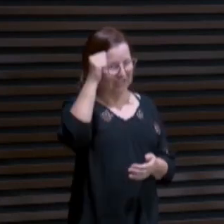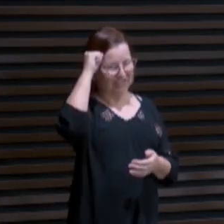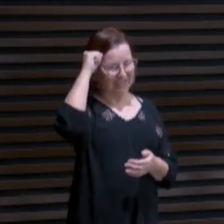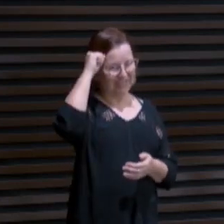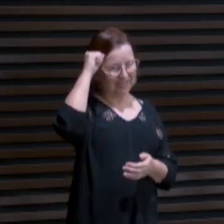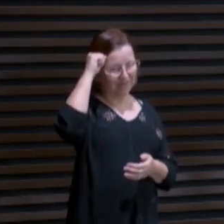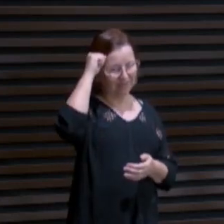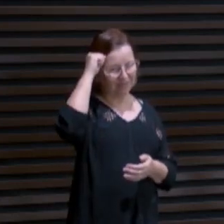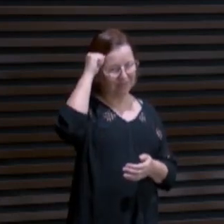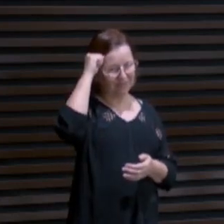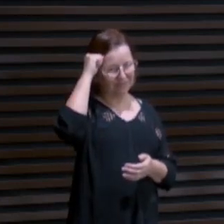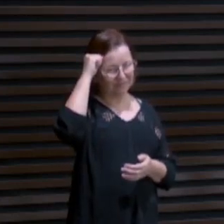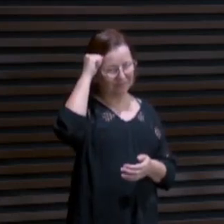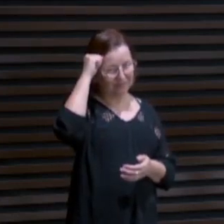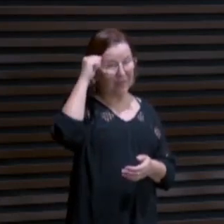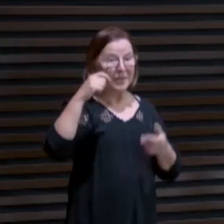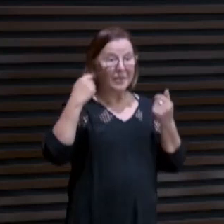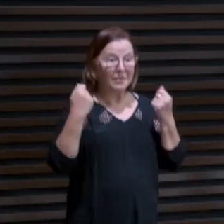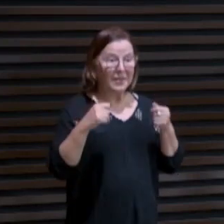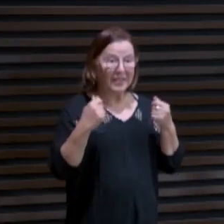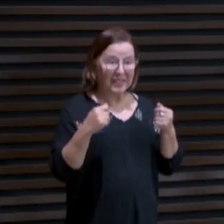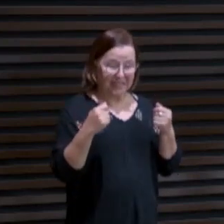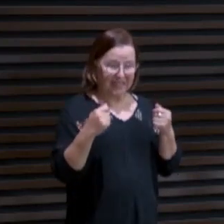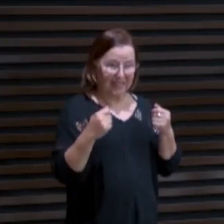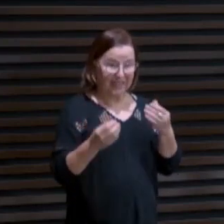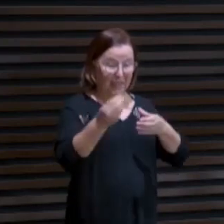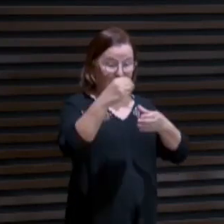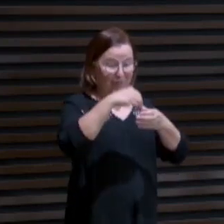Quando pecaram, precisavam estar em